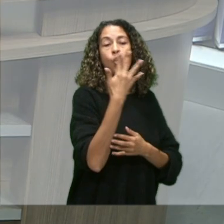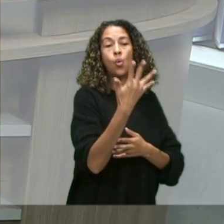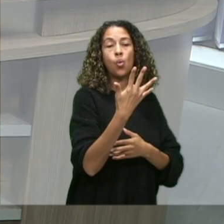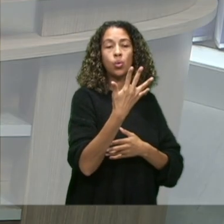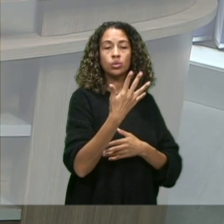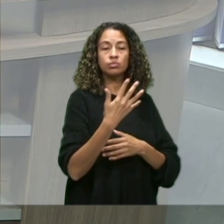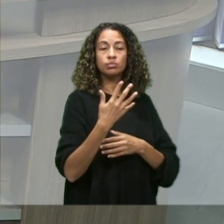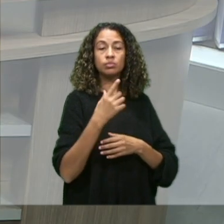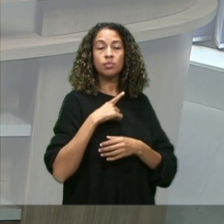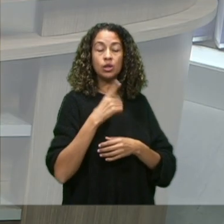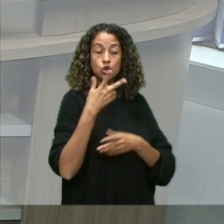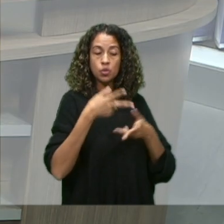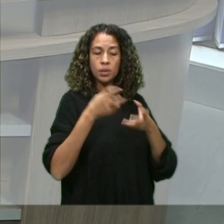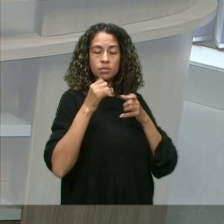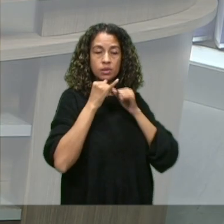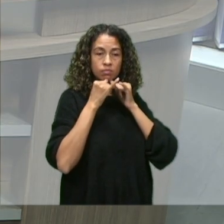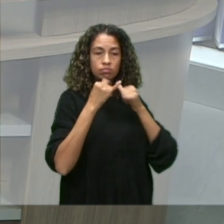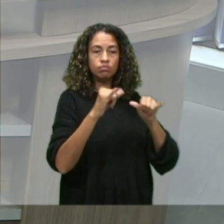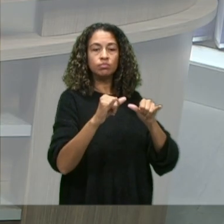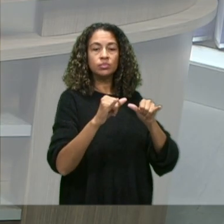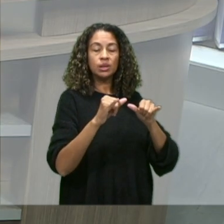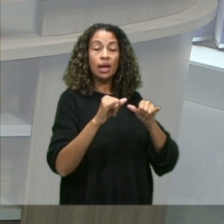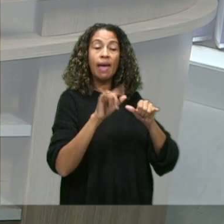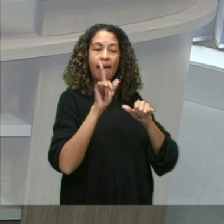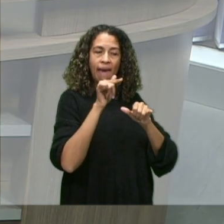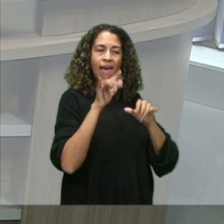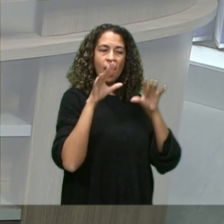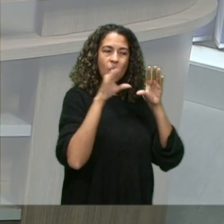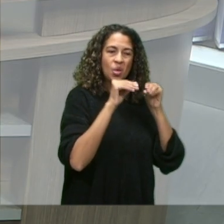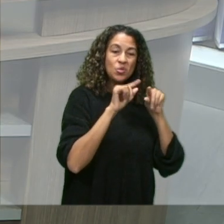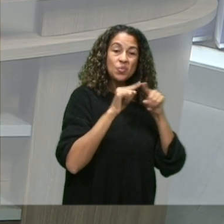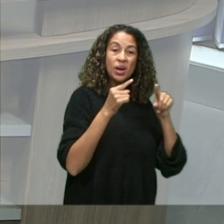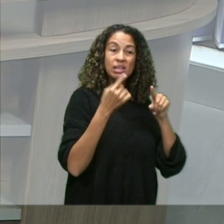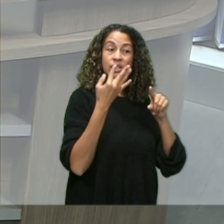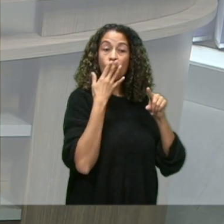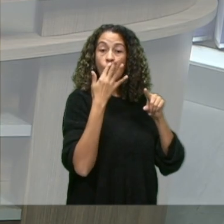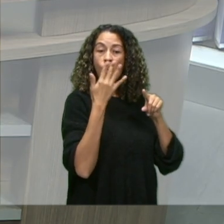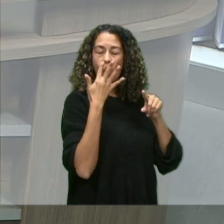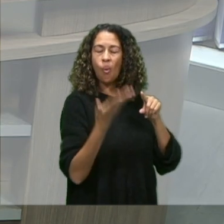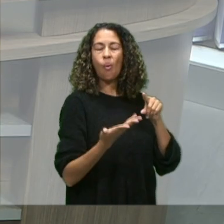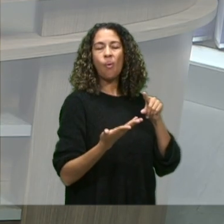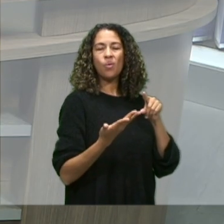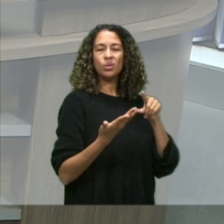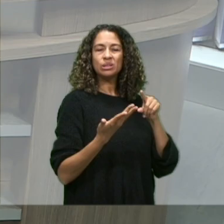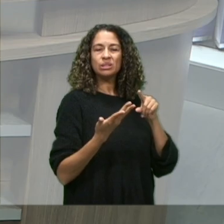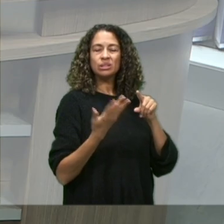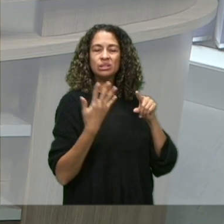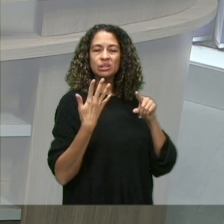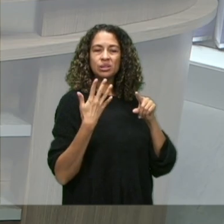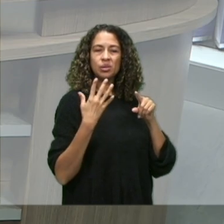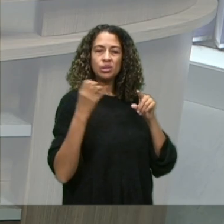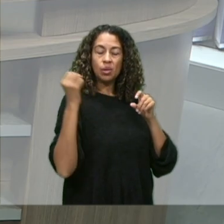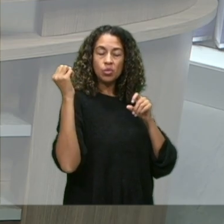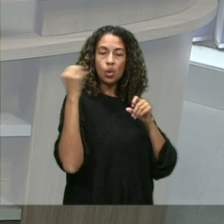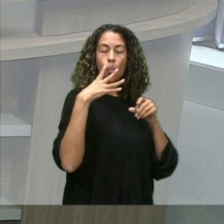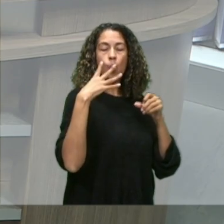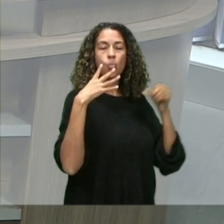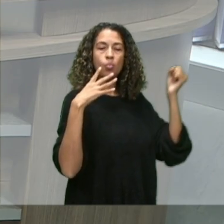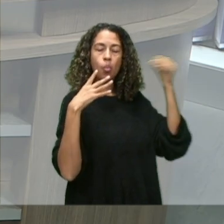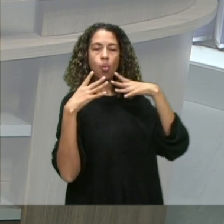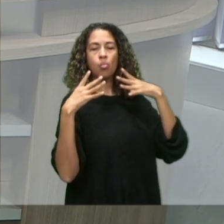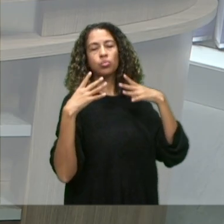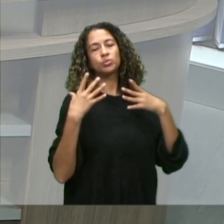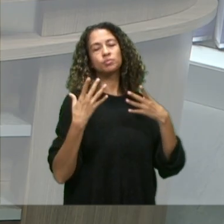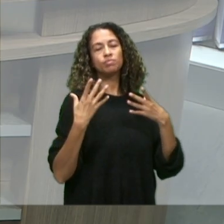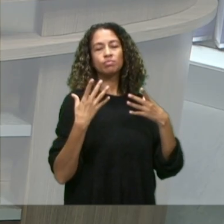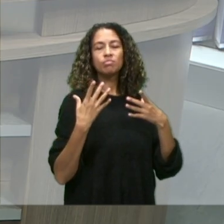Irradia muita energia, apesar de falar da noite, tem muita cor, muita luz. Isso